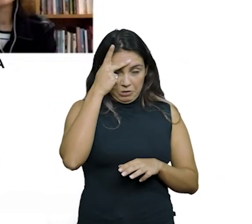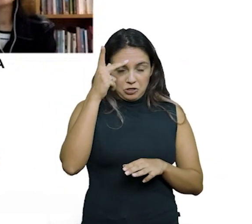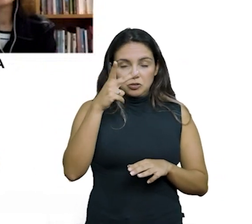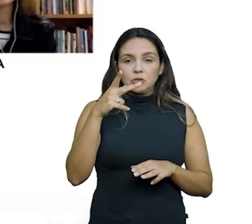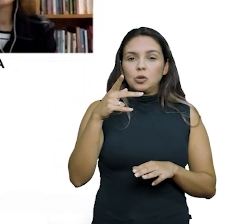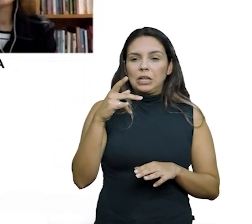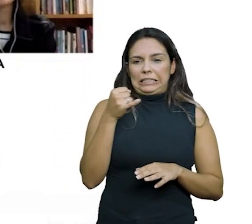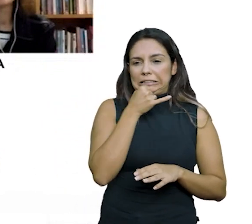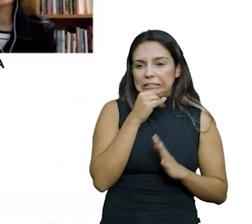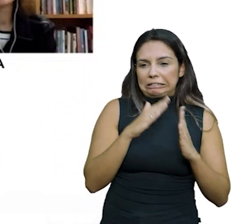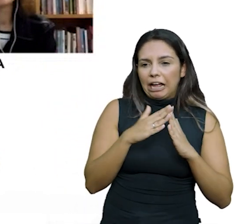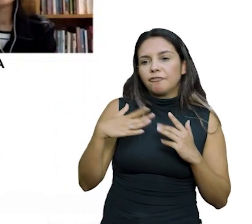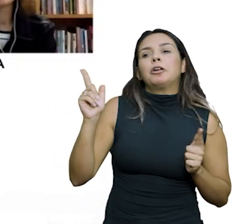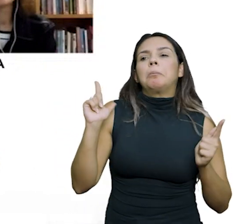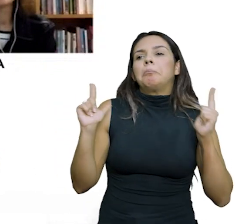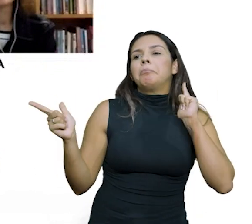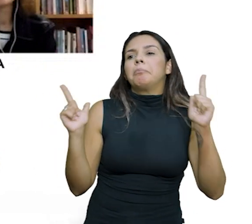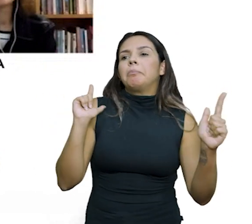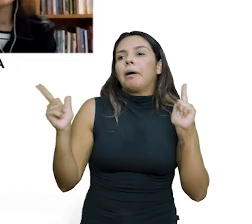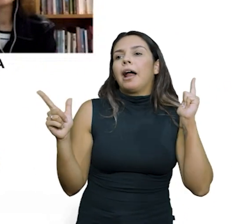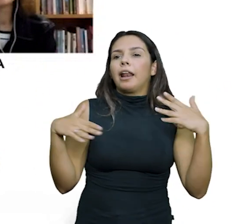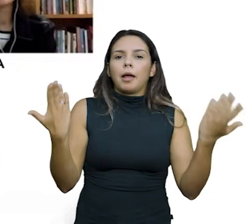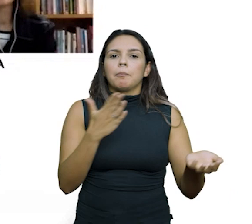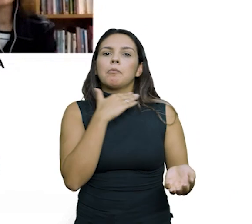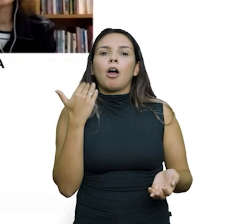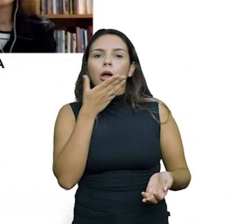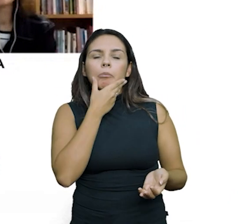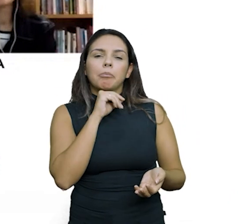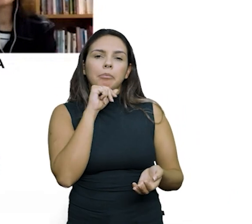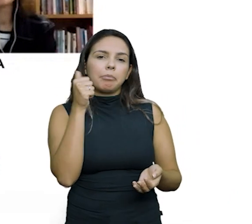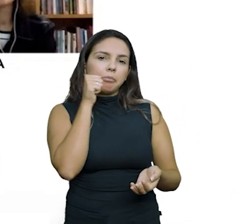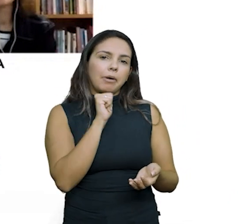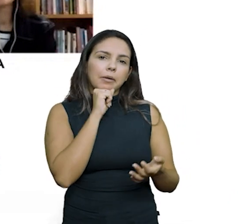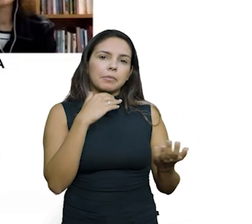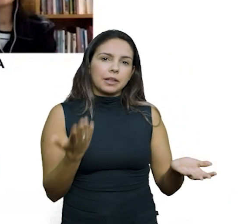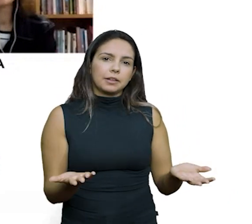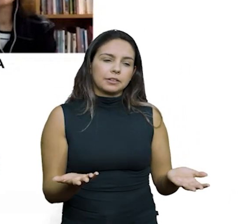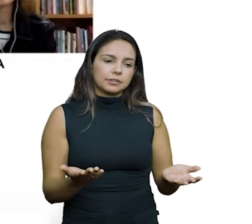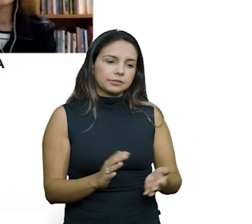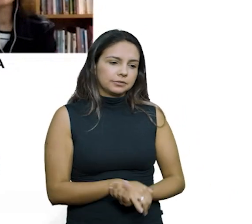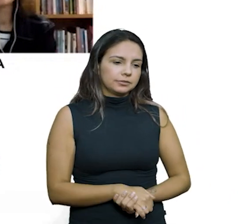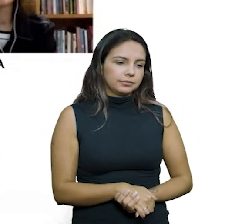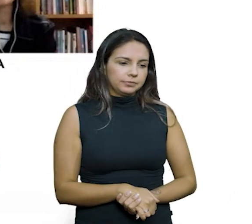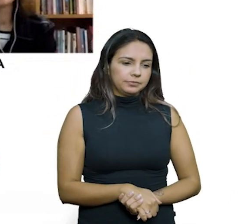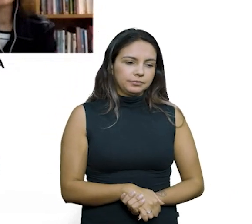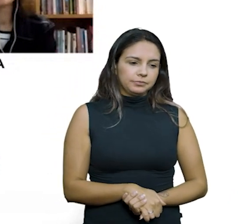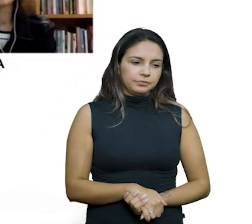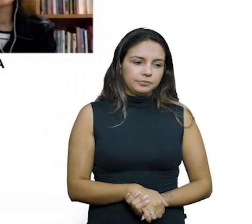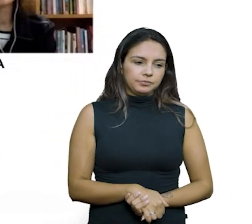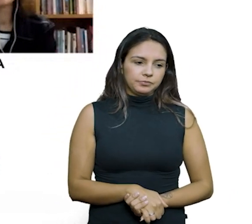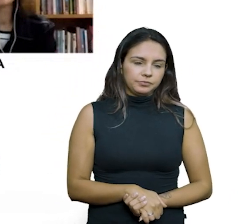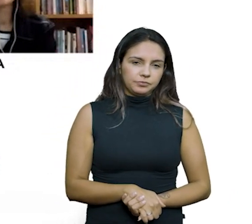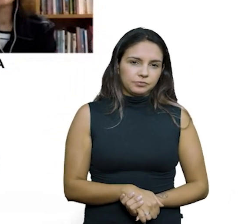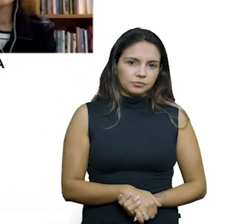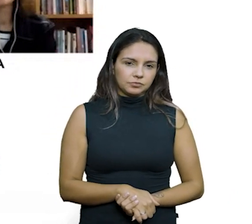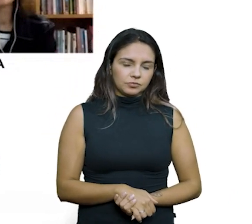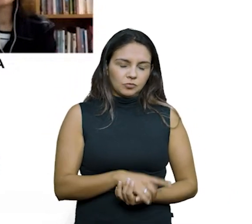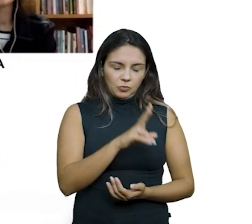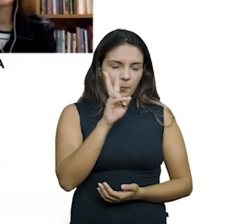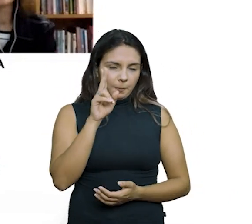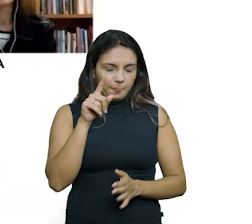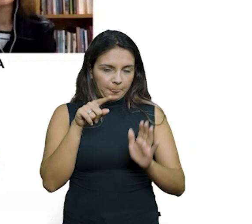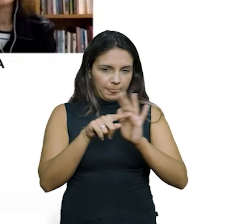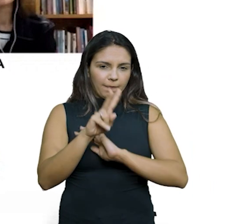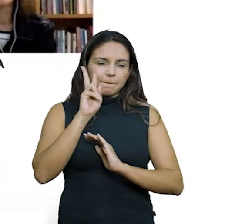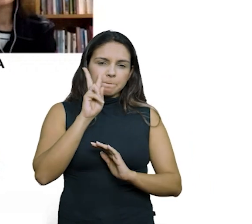ela foi para a balada e matou pai e mãe. Quer dizer, não tem como colocar isso de uma forma menos dura. Né? Você está vendo esse negócio,